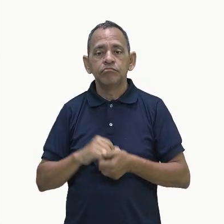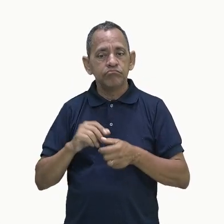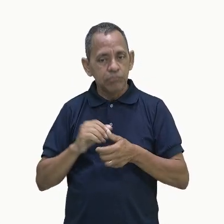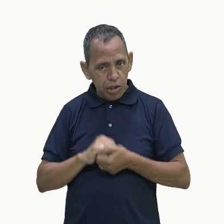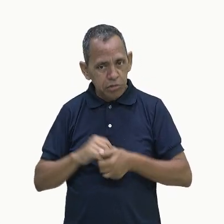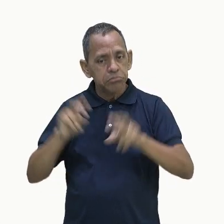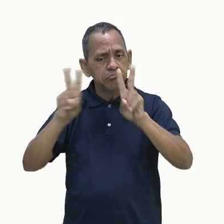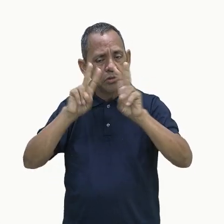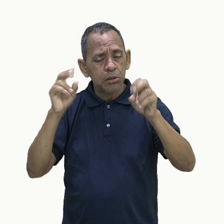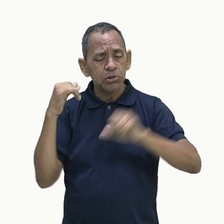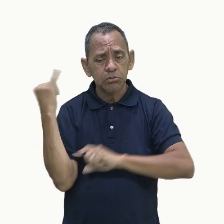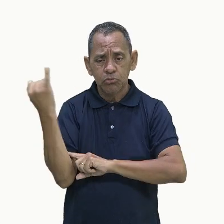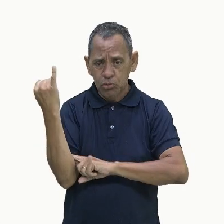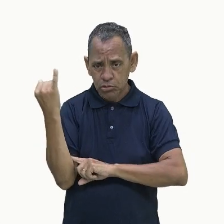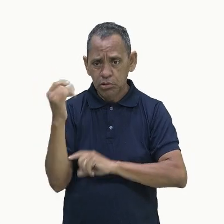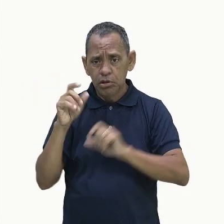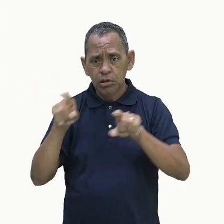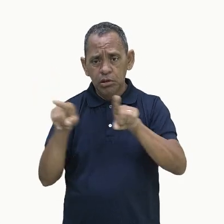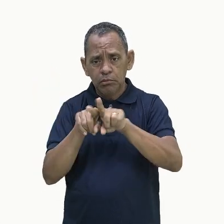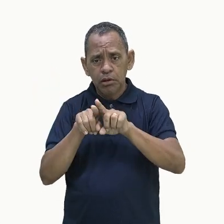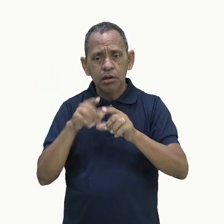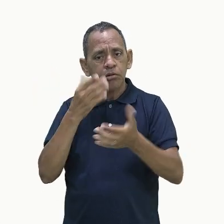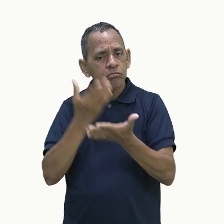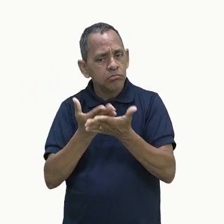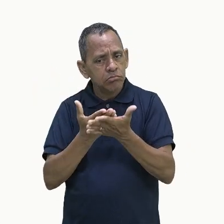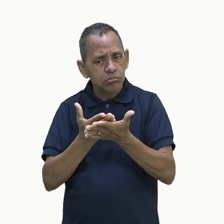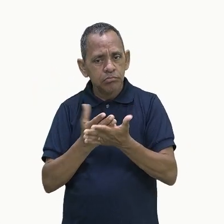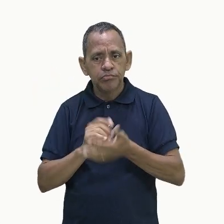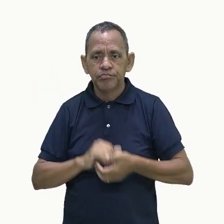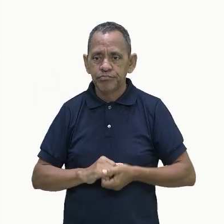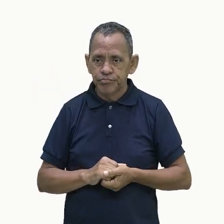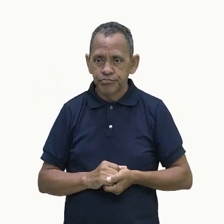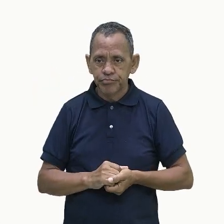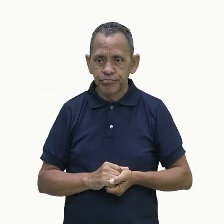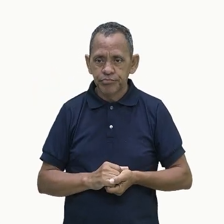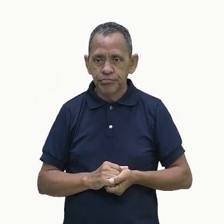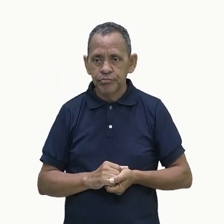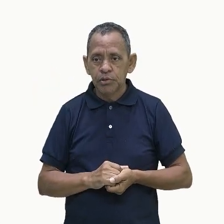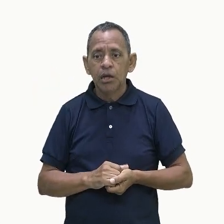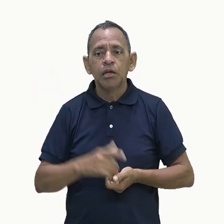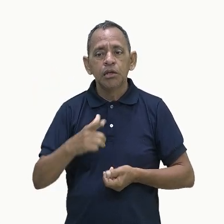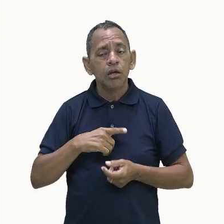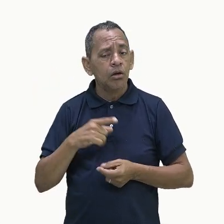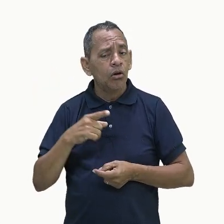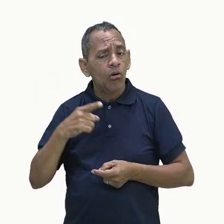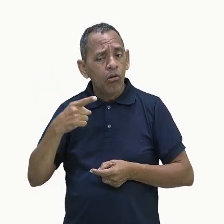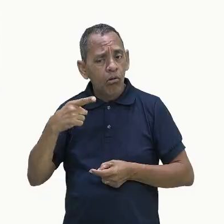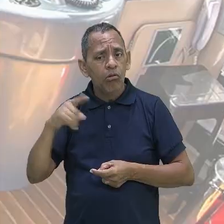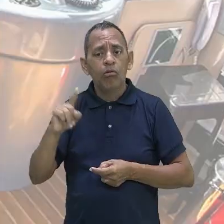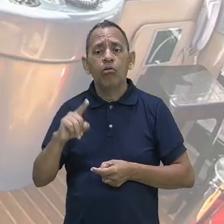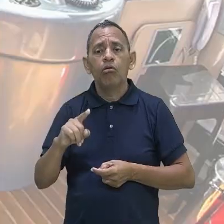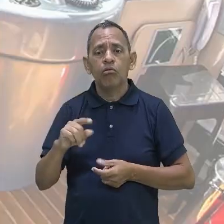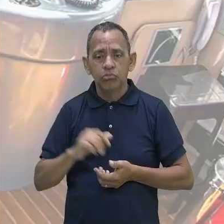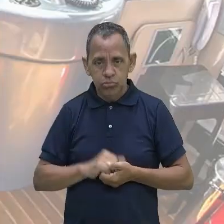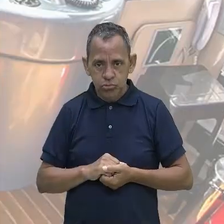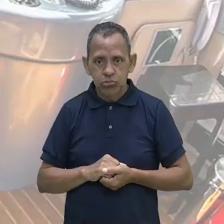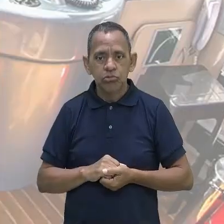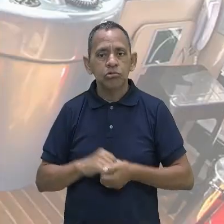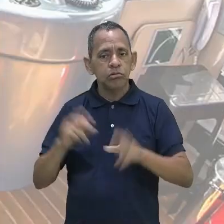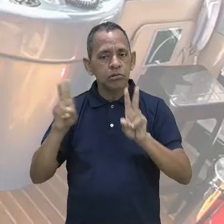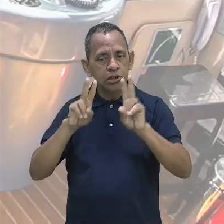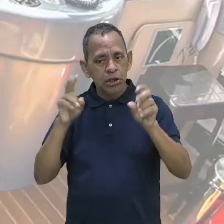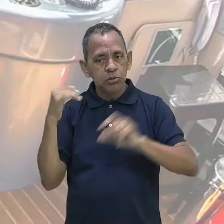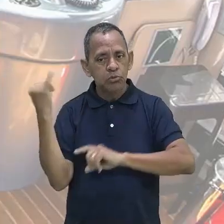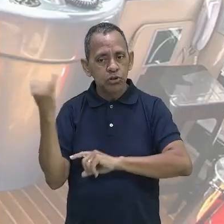mais importantes utilizados aqui. Claro que existem outros, mas nesse momento a gente vai nos atentar para